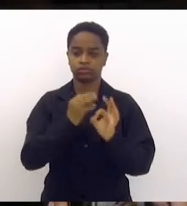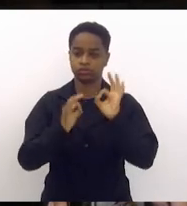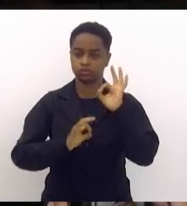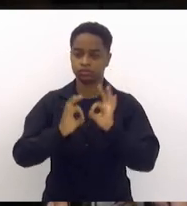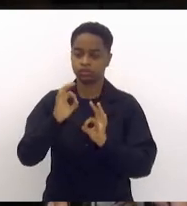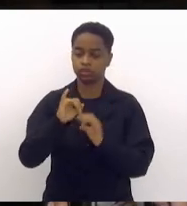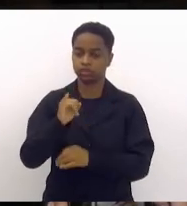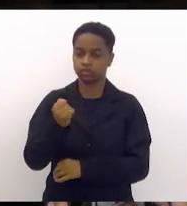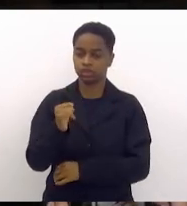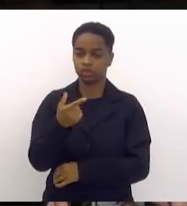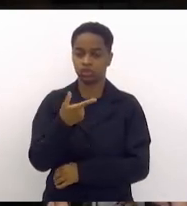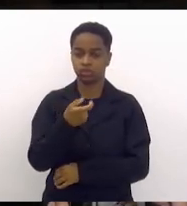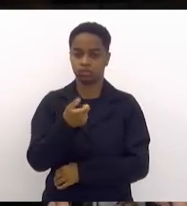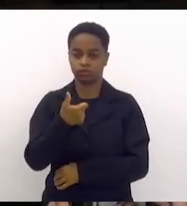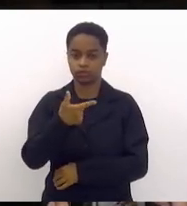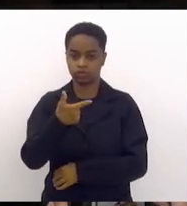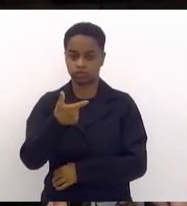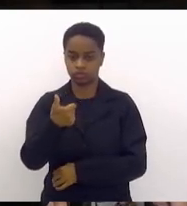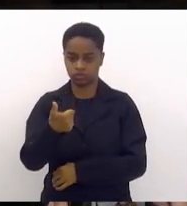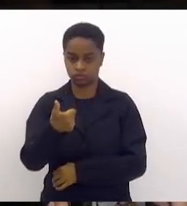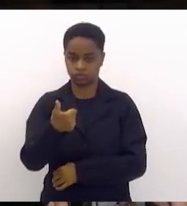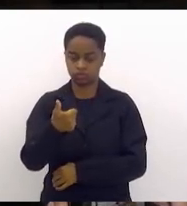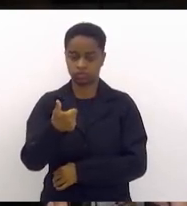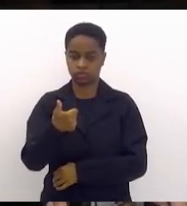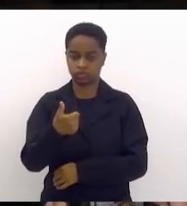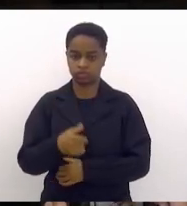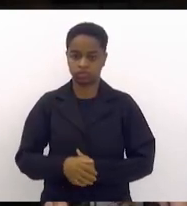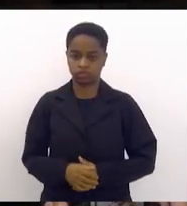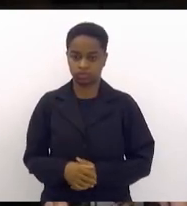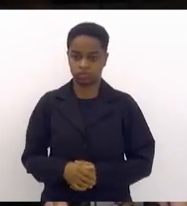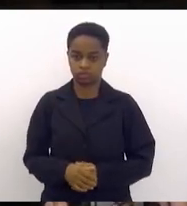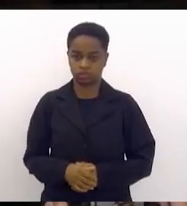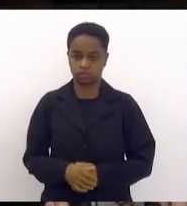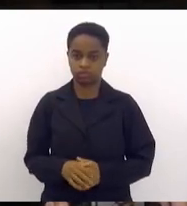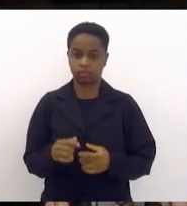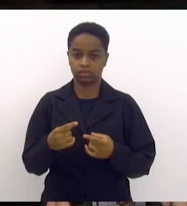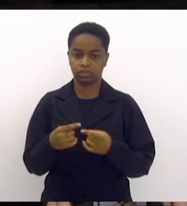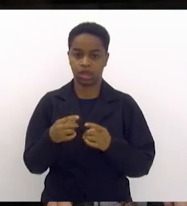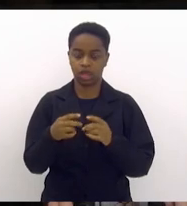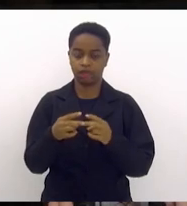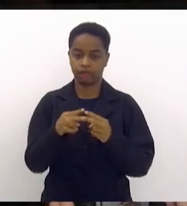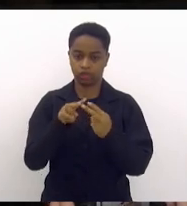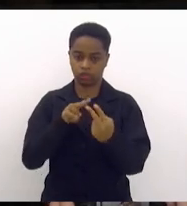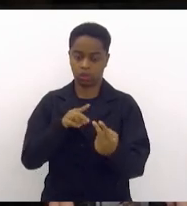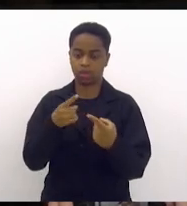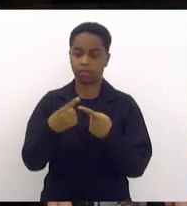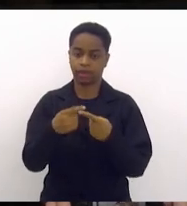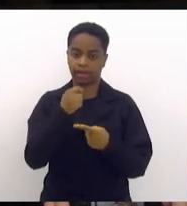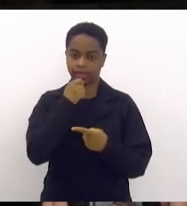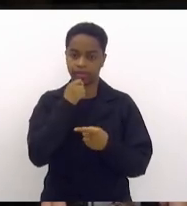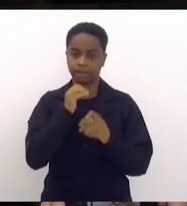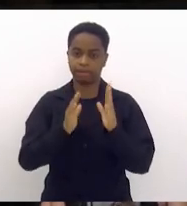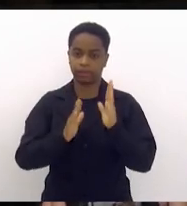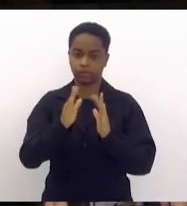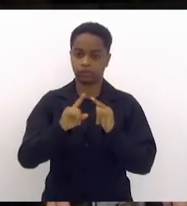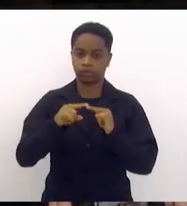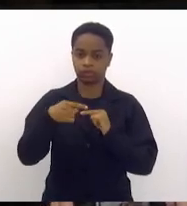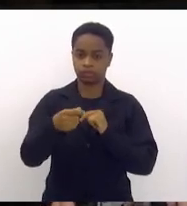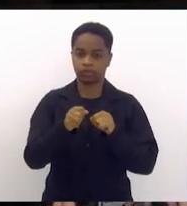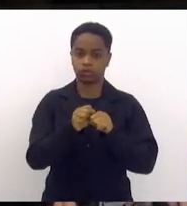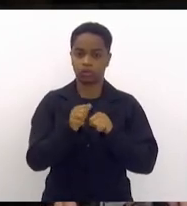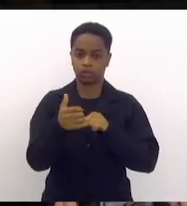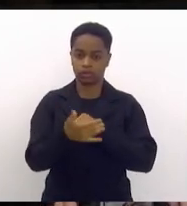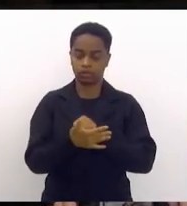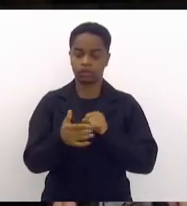de 2021 de maneira remota porque nós estávamos ainda naquele período pós pandemia com o